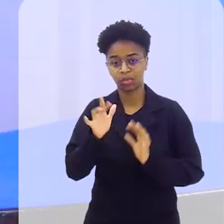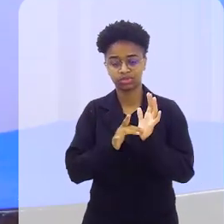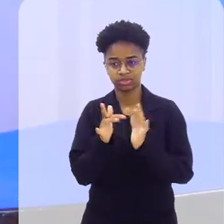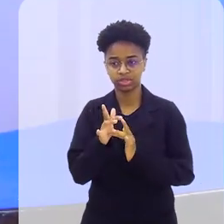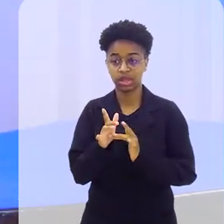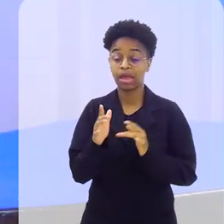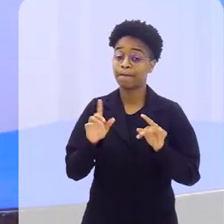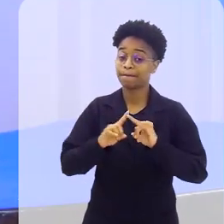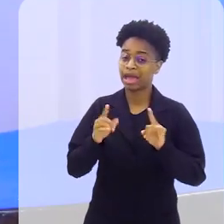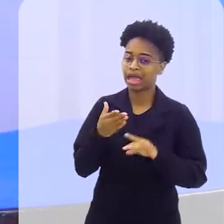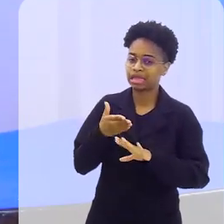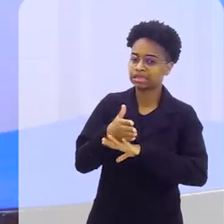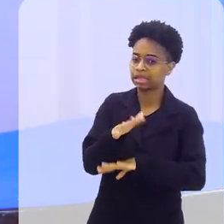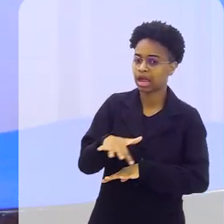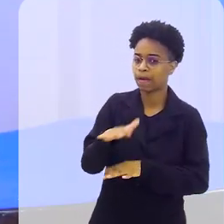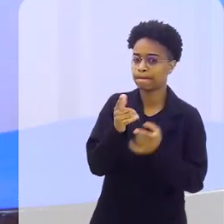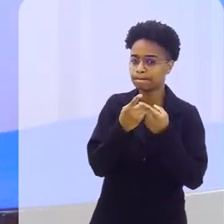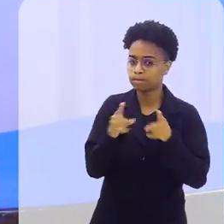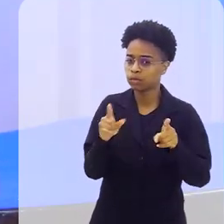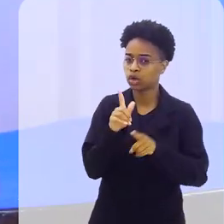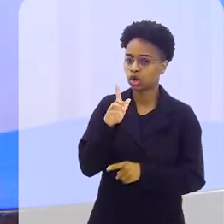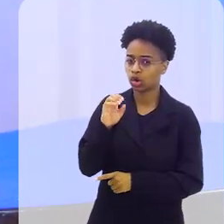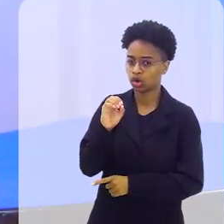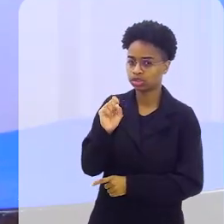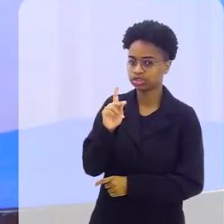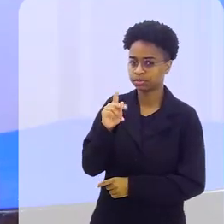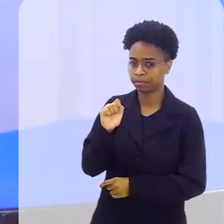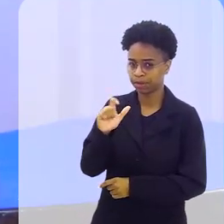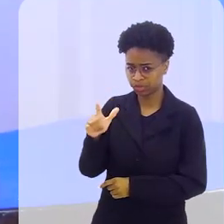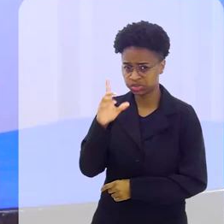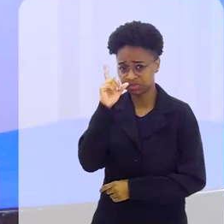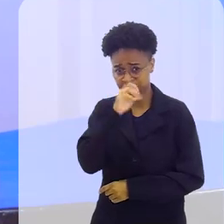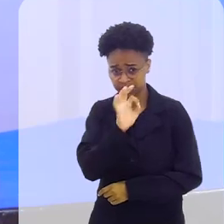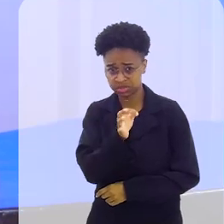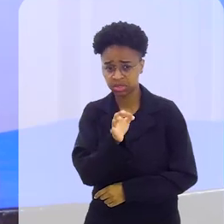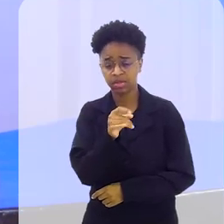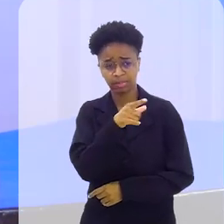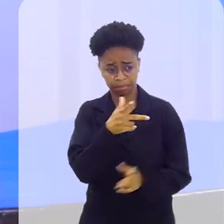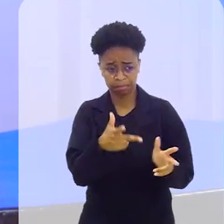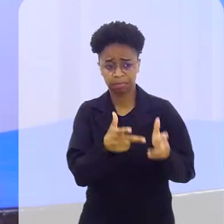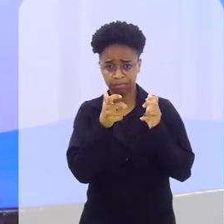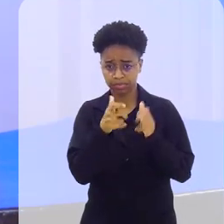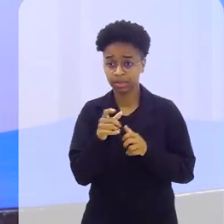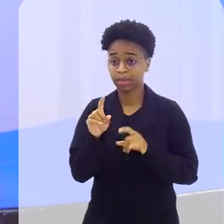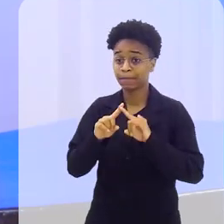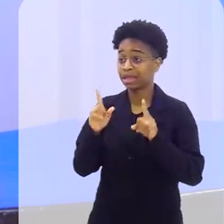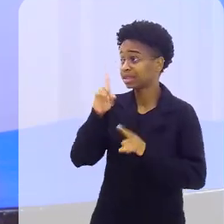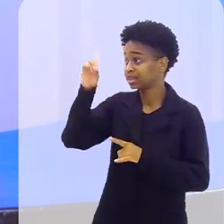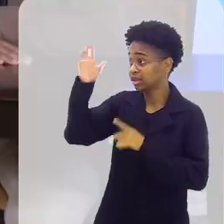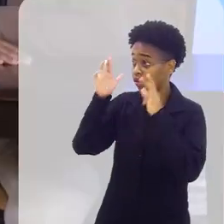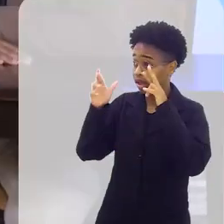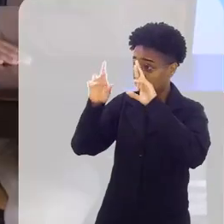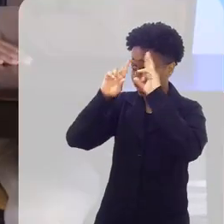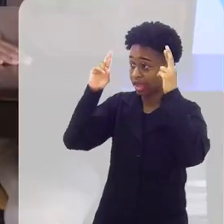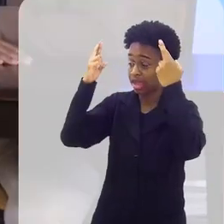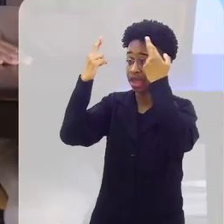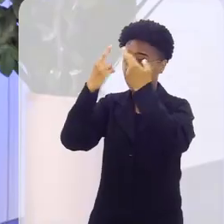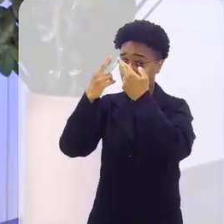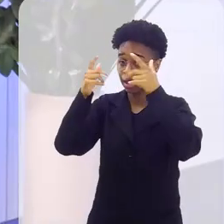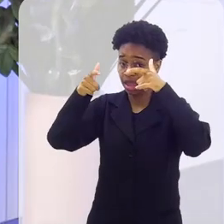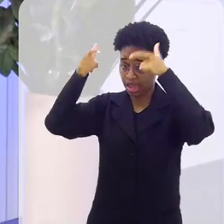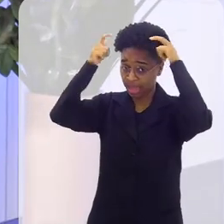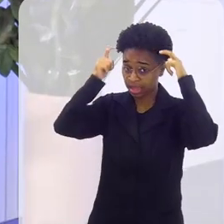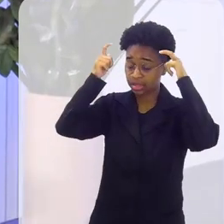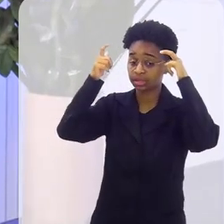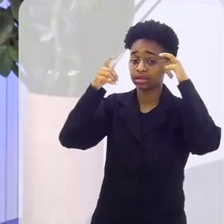sabe que para entrar para música gospel é uma luta, né? E tu tá aí vindo que tá vindo. O Senhor, ele é o rei